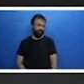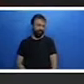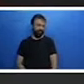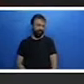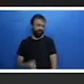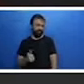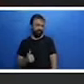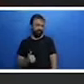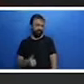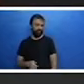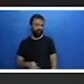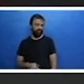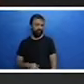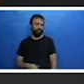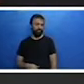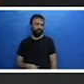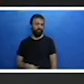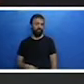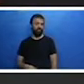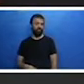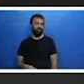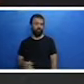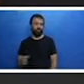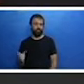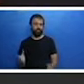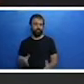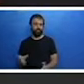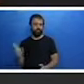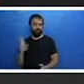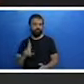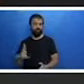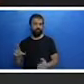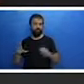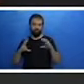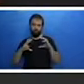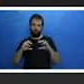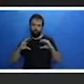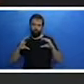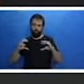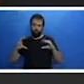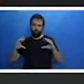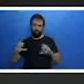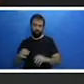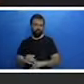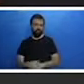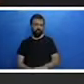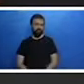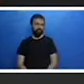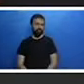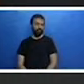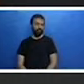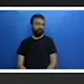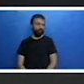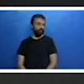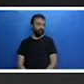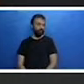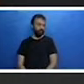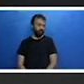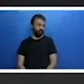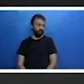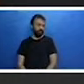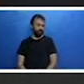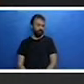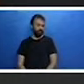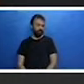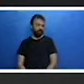beleza vamos tentar usar outro objeto agora vamos almofada tá vou fazer um desafio com